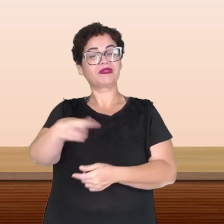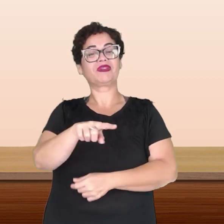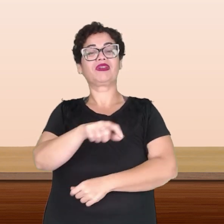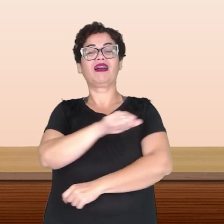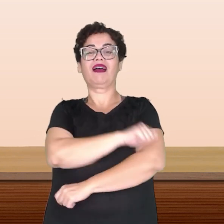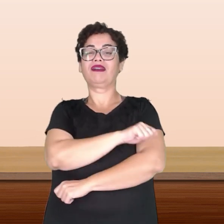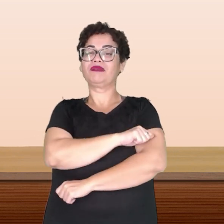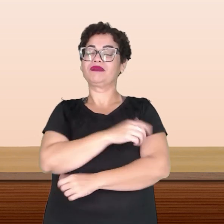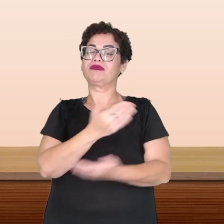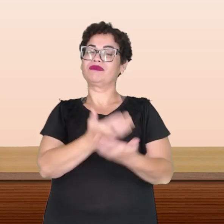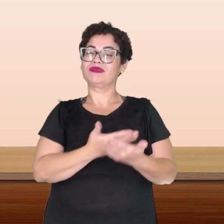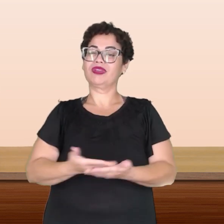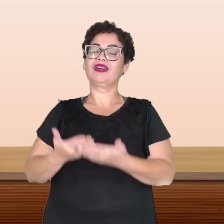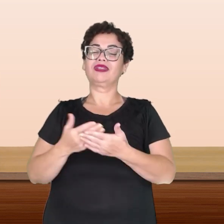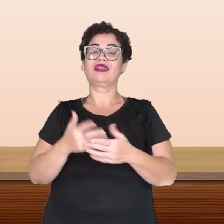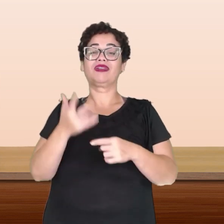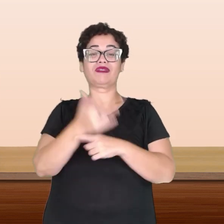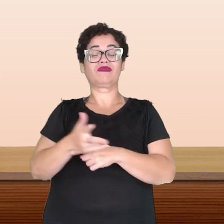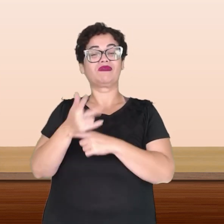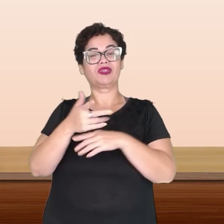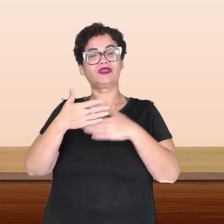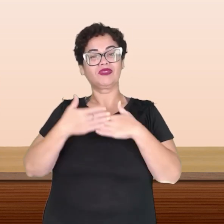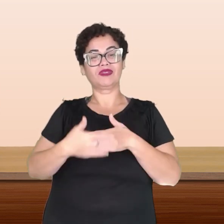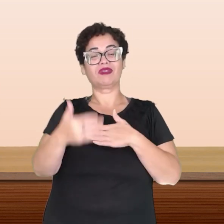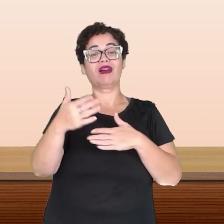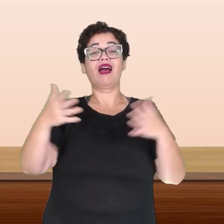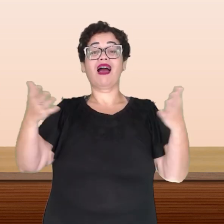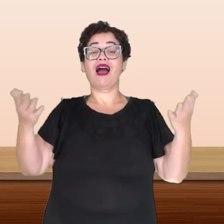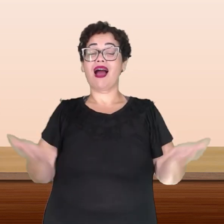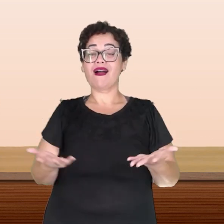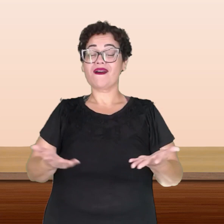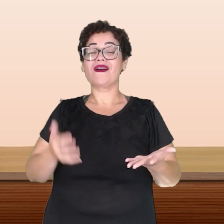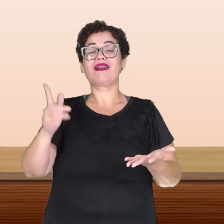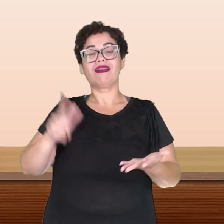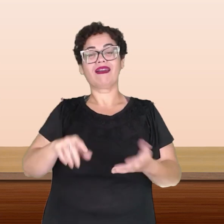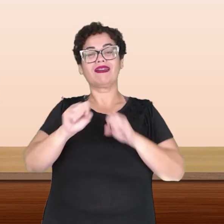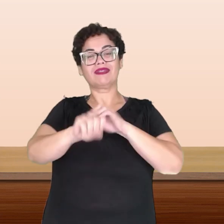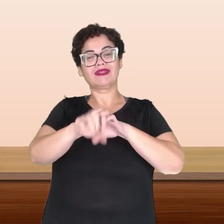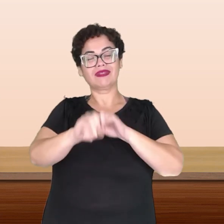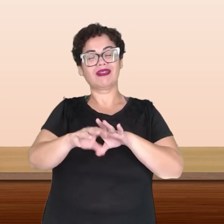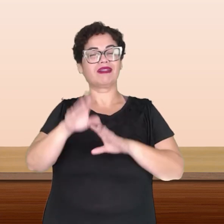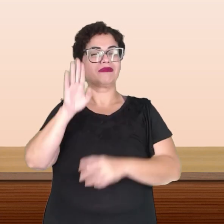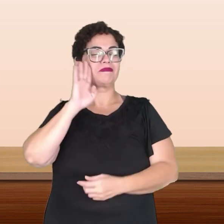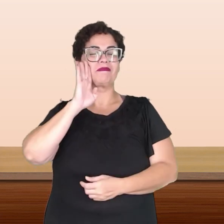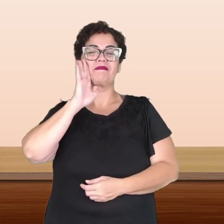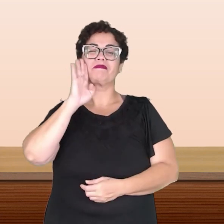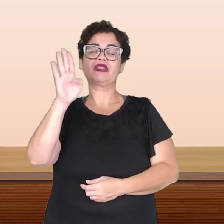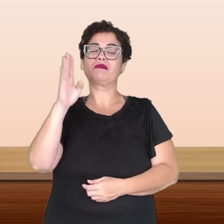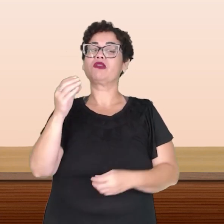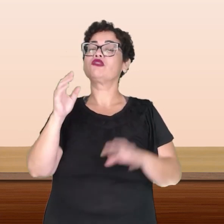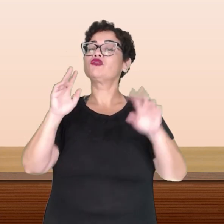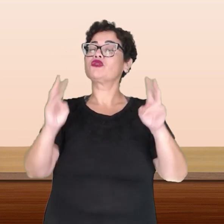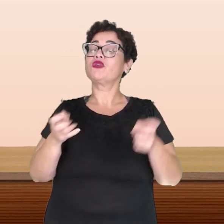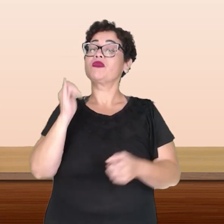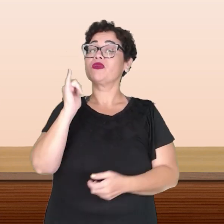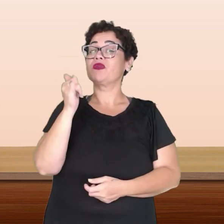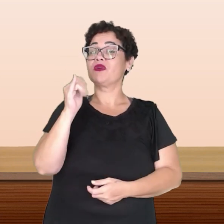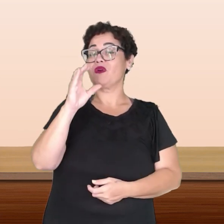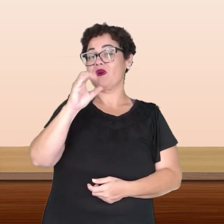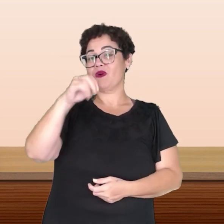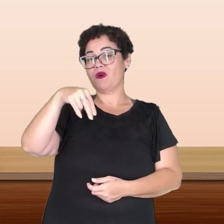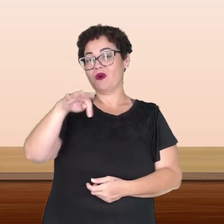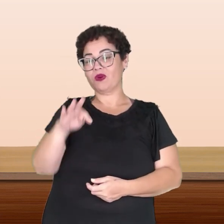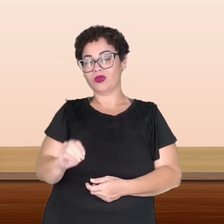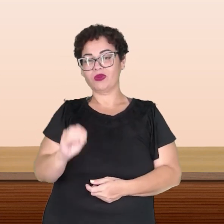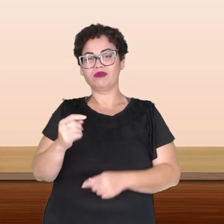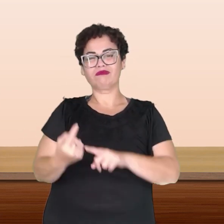amigos. Verdade, Lívia. E a videoaula que está chegando agora trará ensinamentos essenciais sobre o conto, um gênero